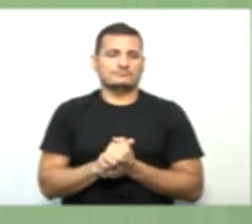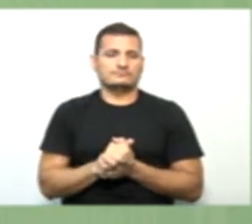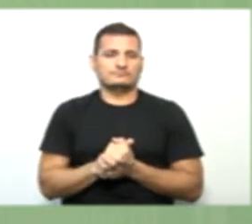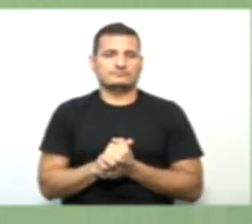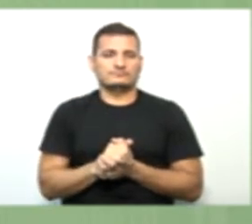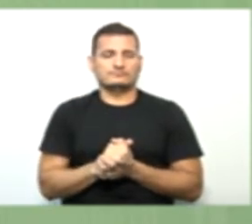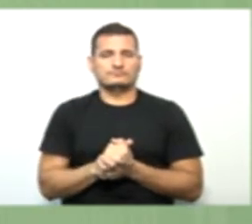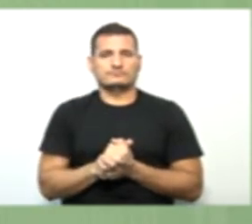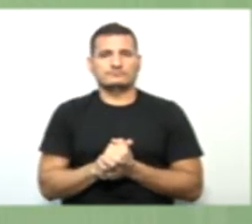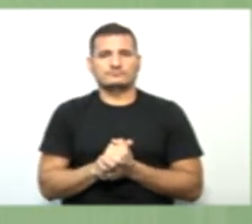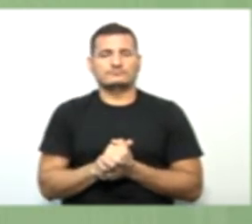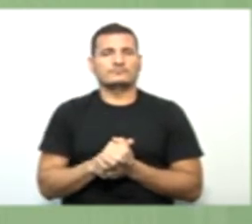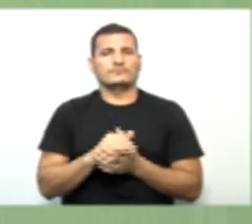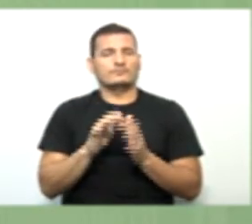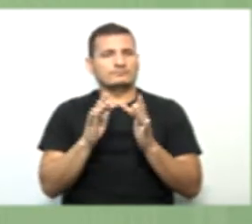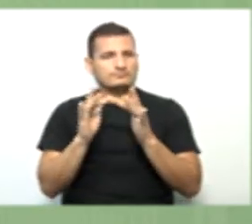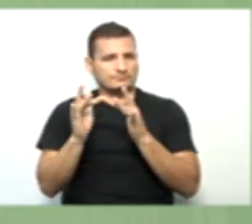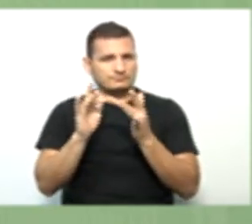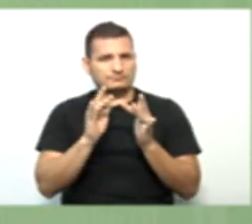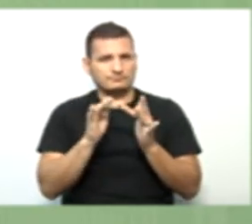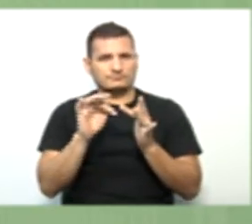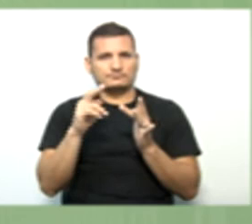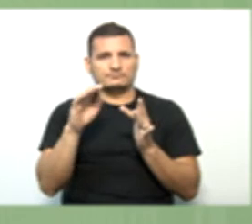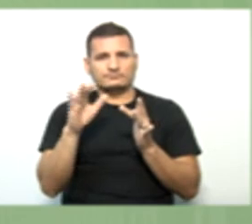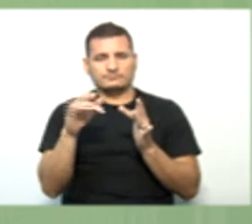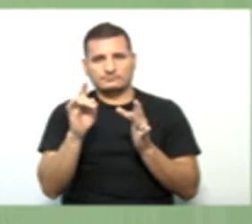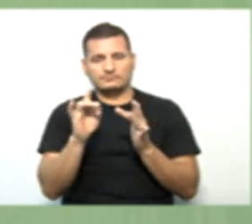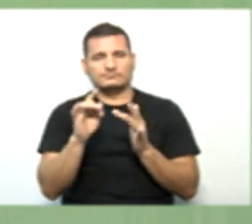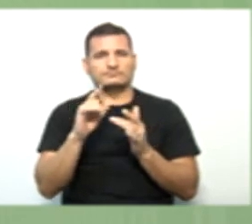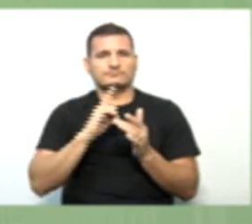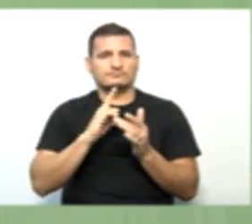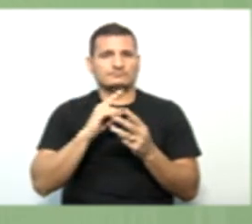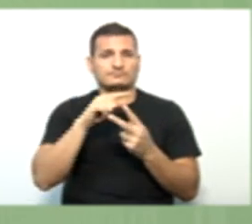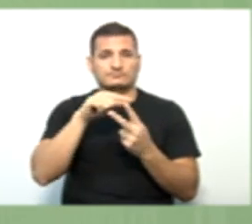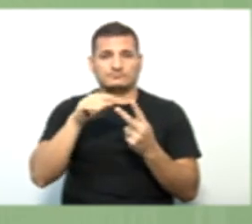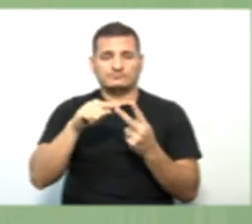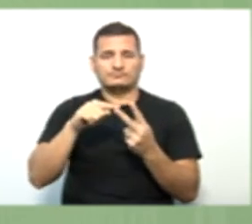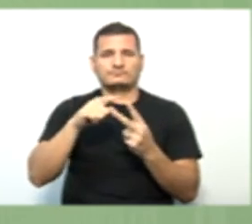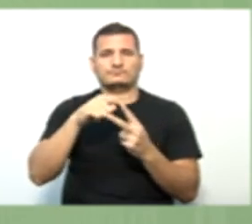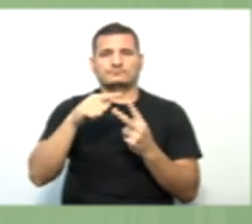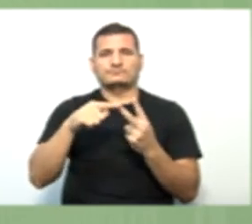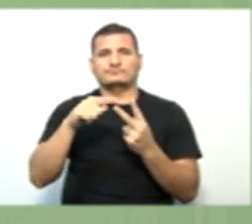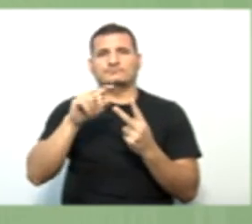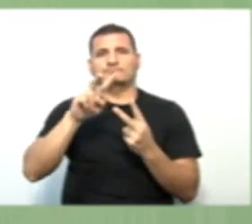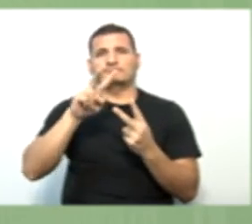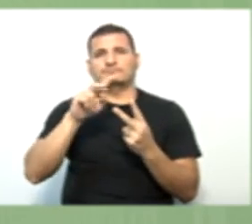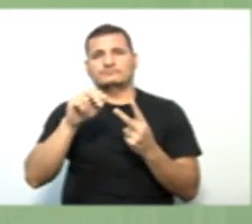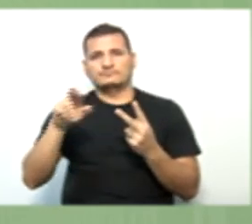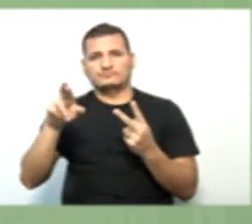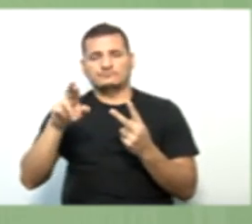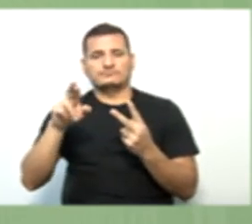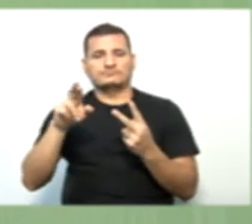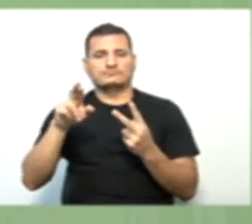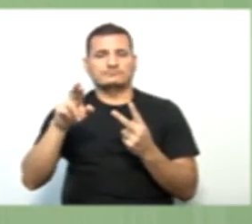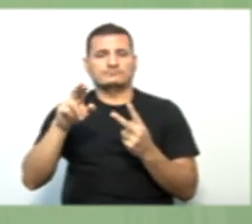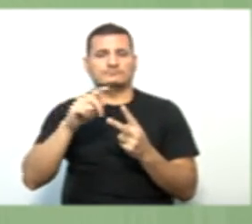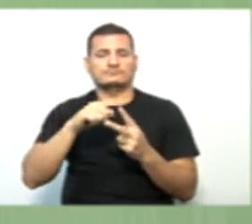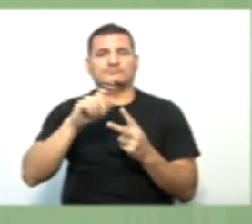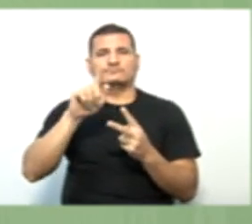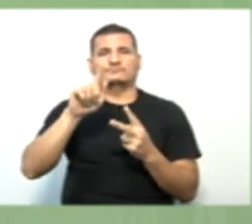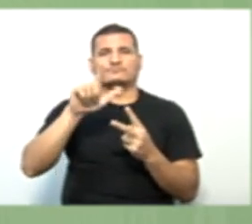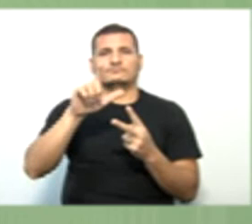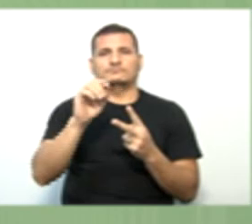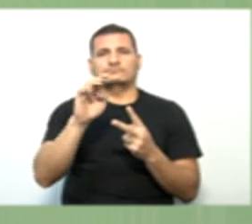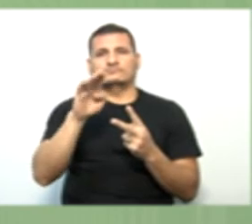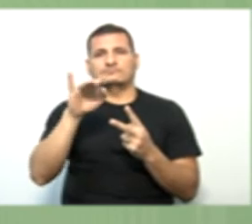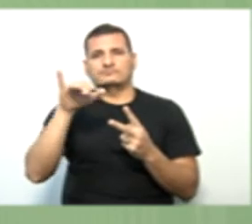Bom, quando nós usamos funções, nós temos dois tipos de variáveis, que são as variáveis denominadas